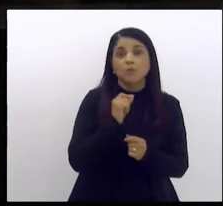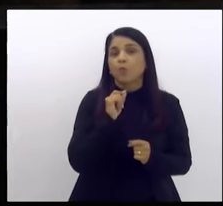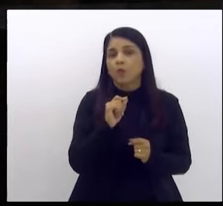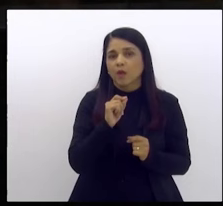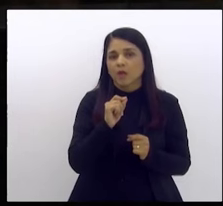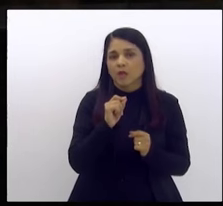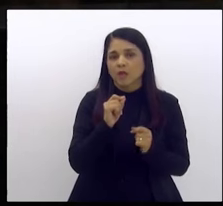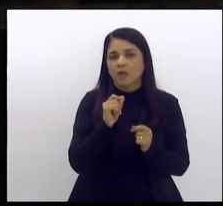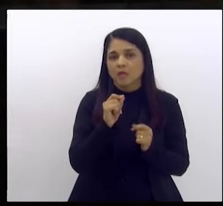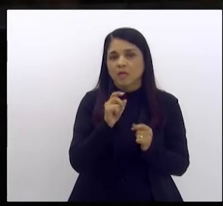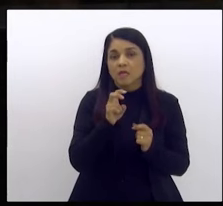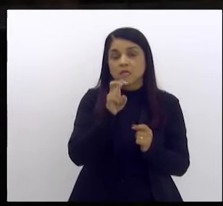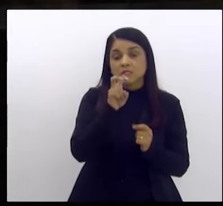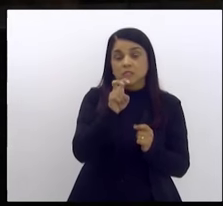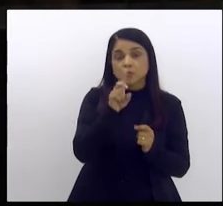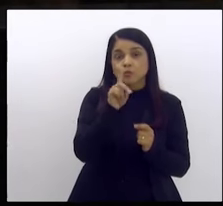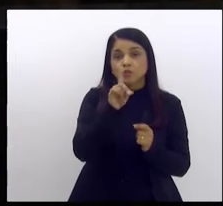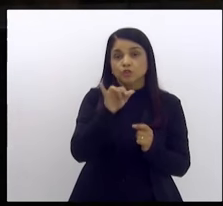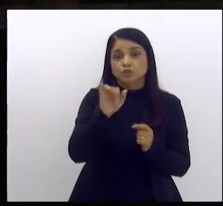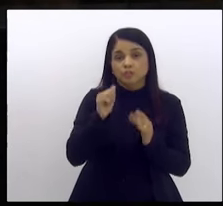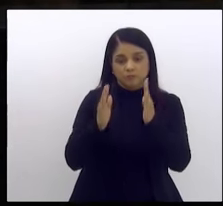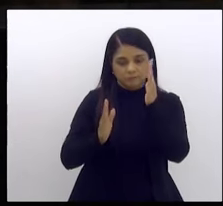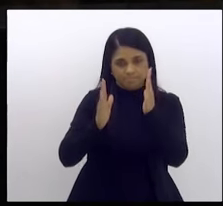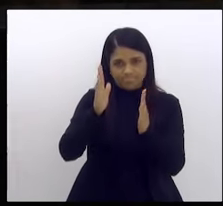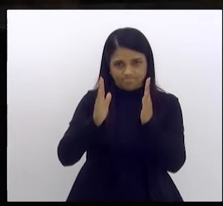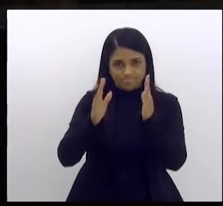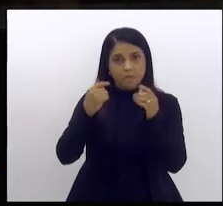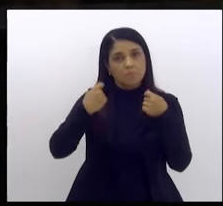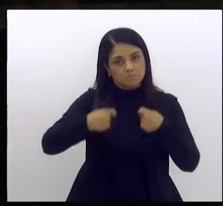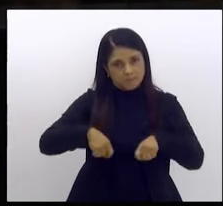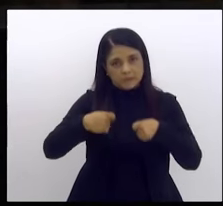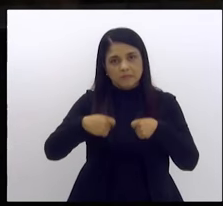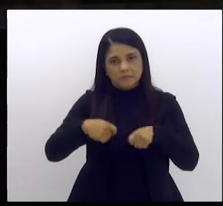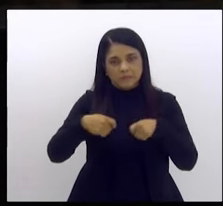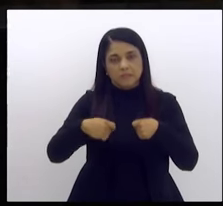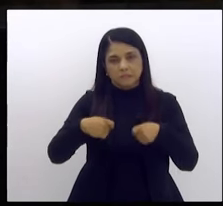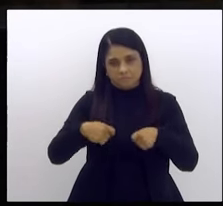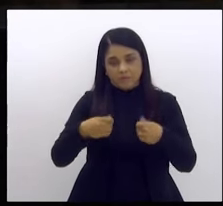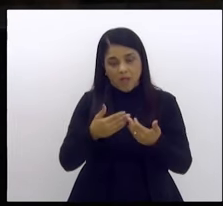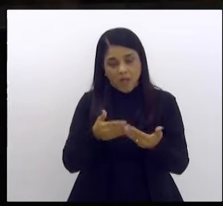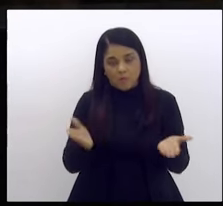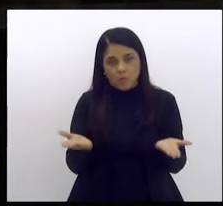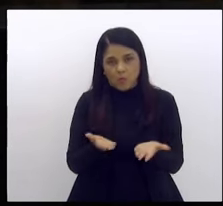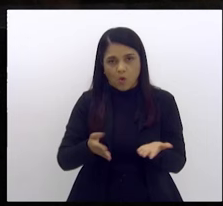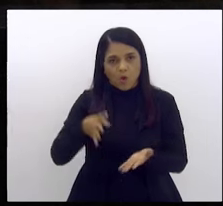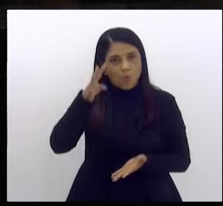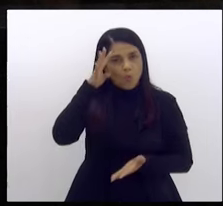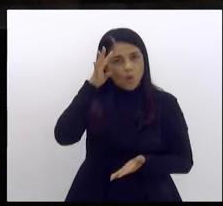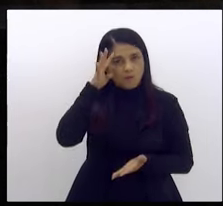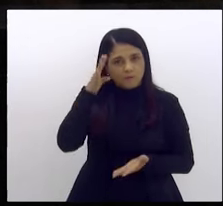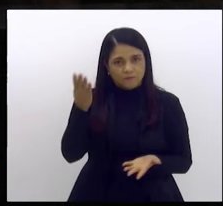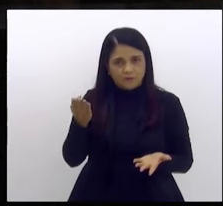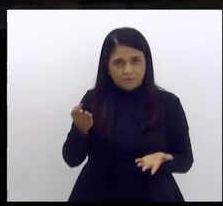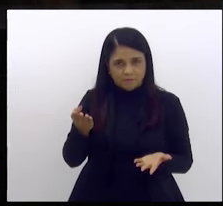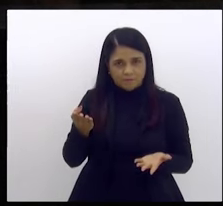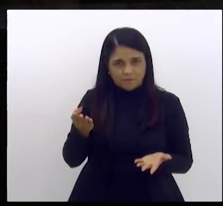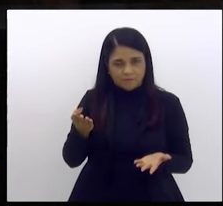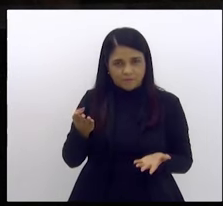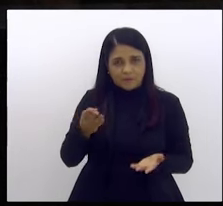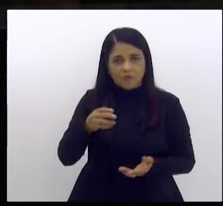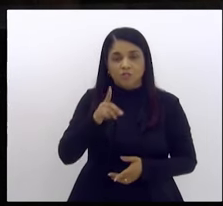próximos 5 dias úteis, visto que abriu prazo nesta quarta-feira,